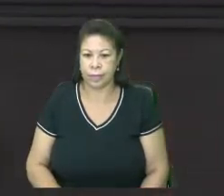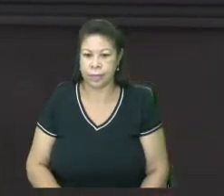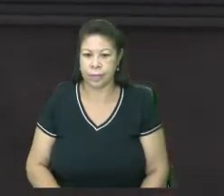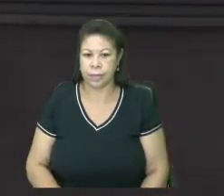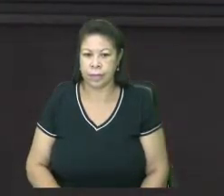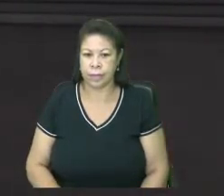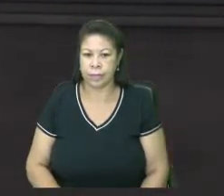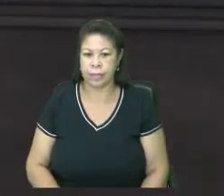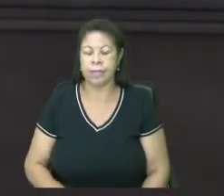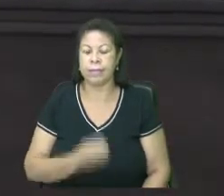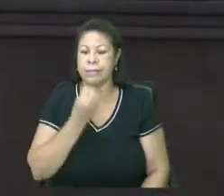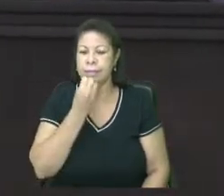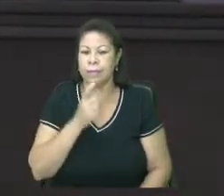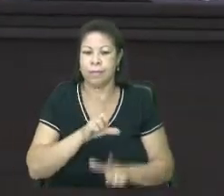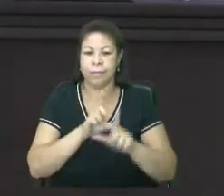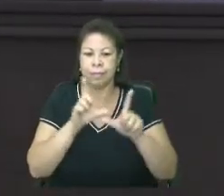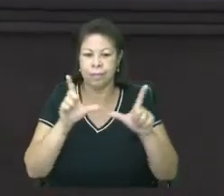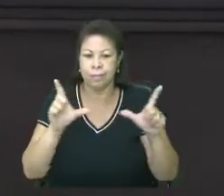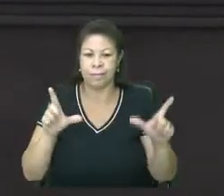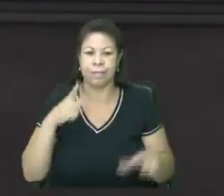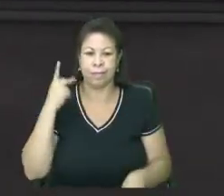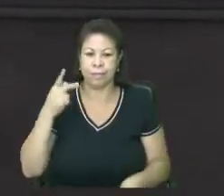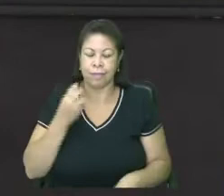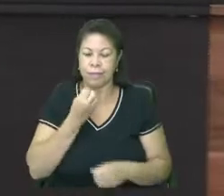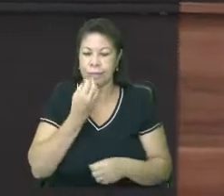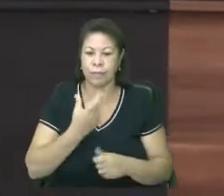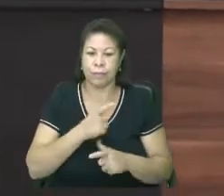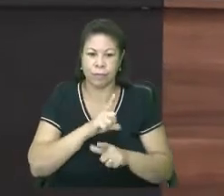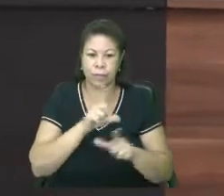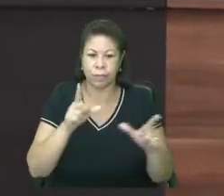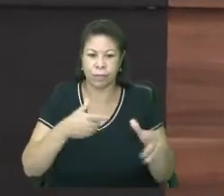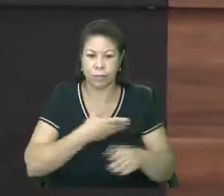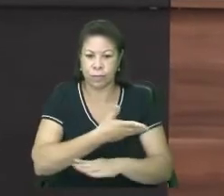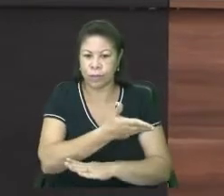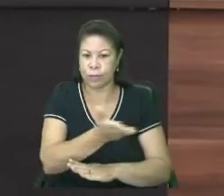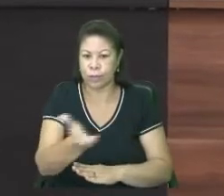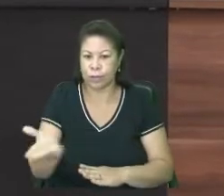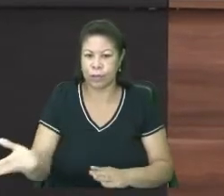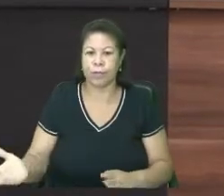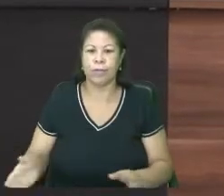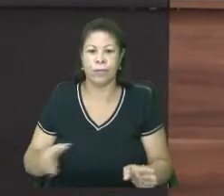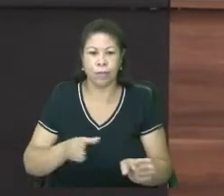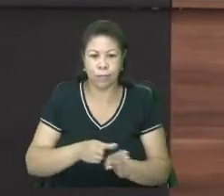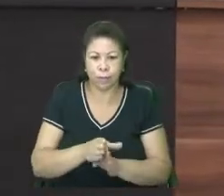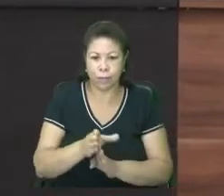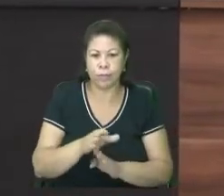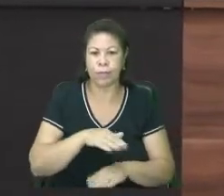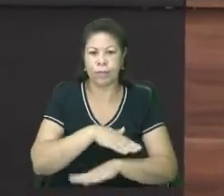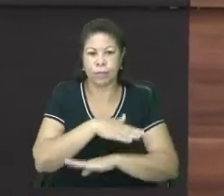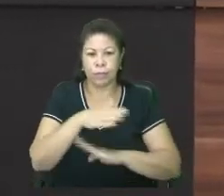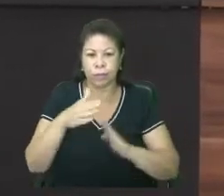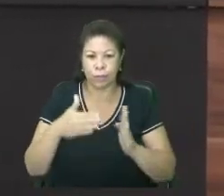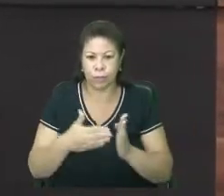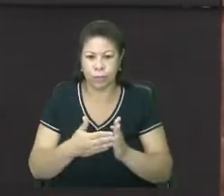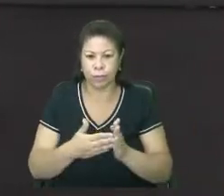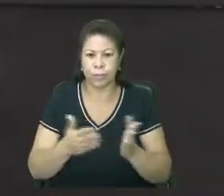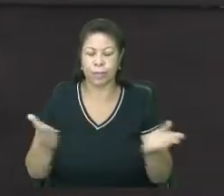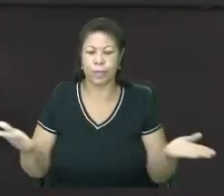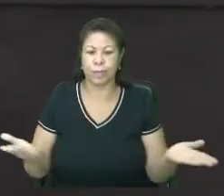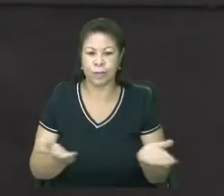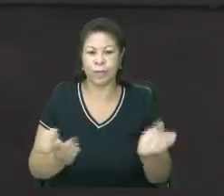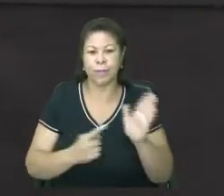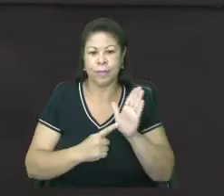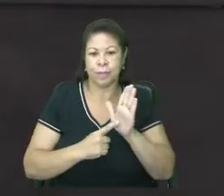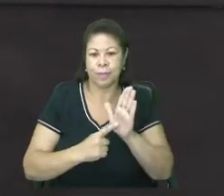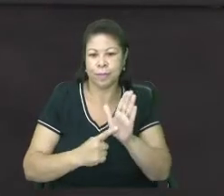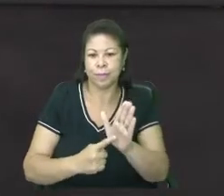Bom dia, vereador, bom dia a todos, bom dia ao conselho presente aí. Eu acho que a gente tem a apresentação rápida, hoje nós